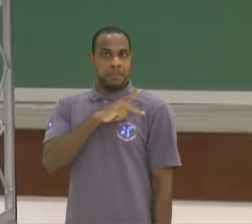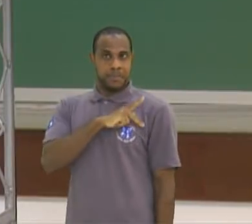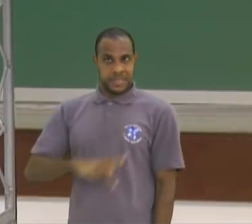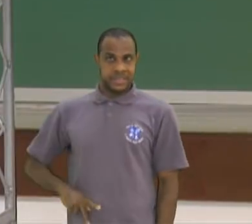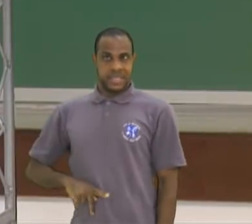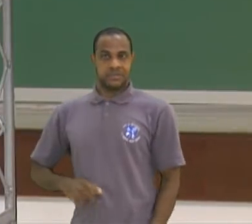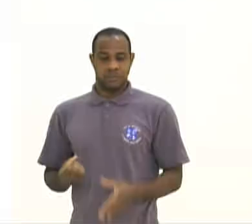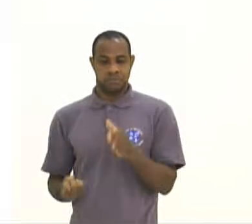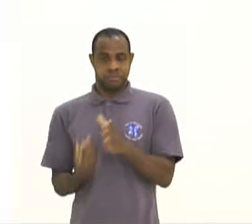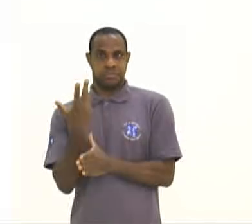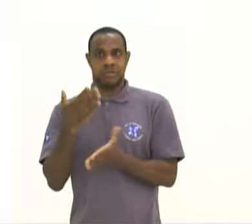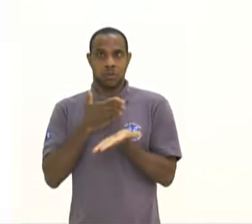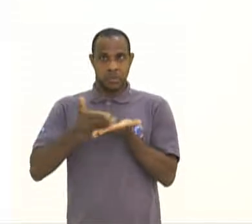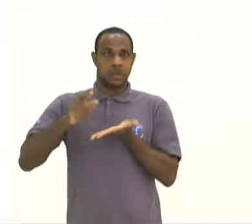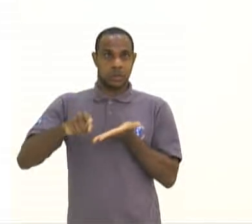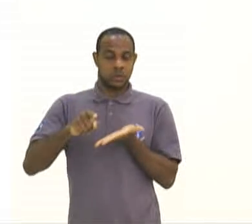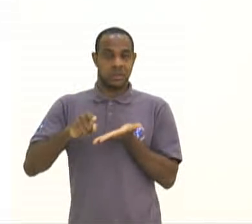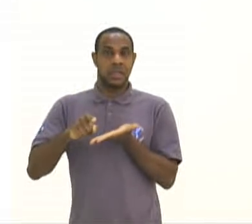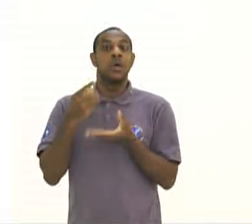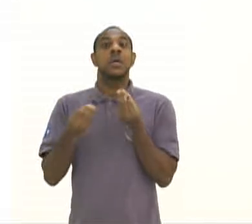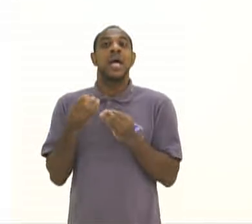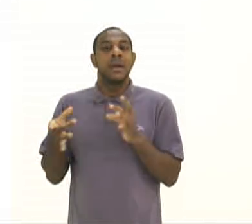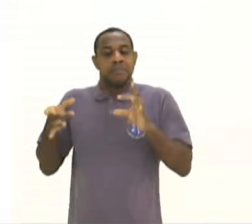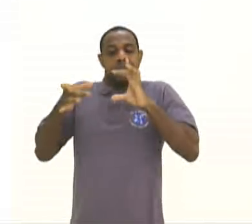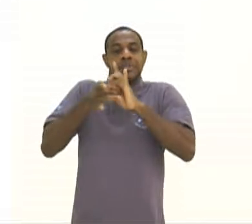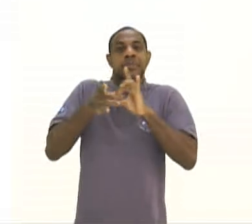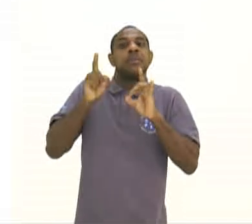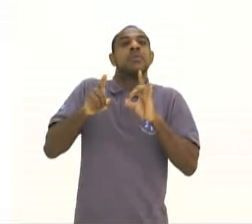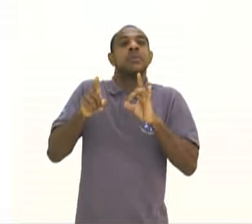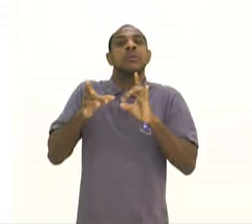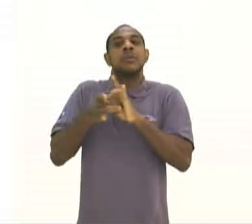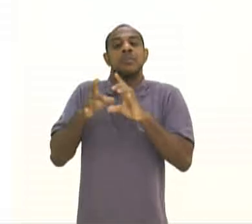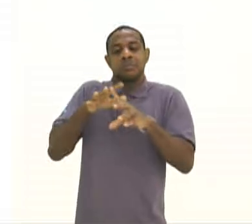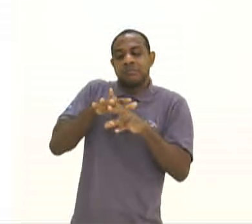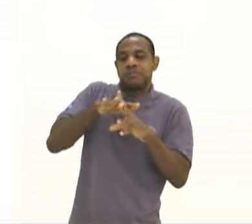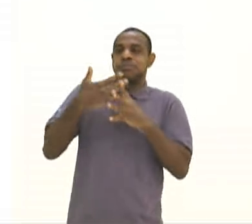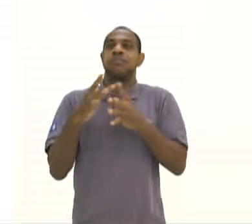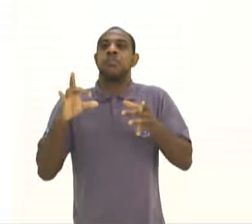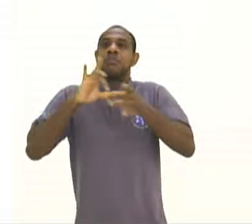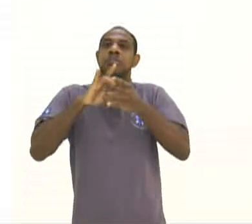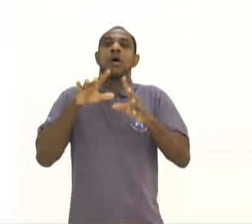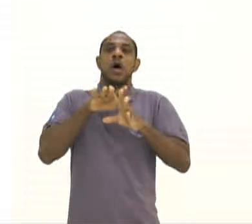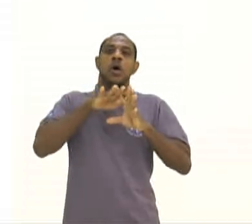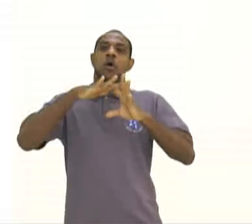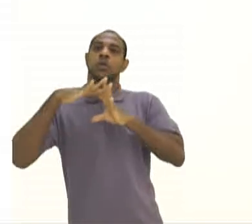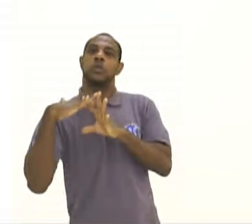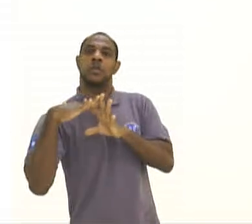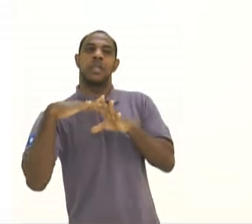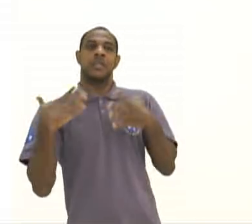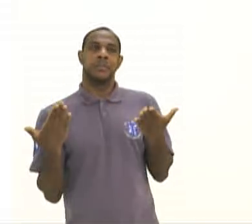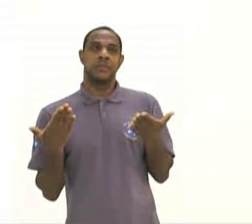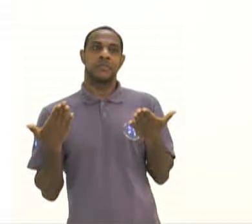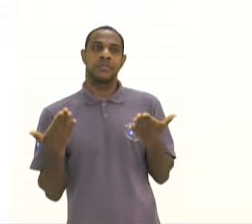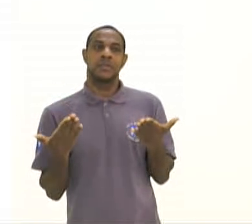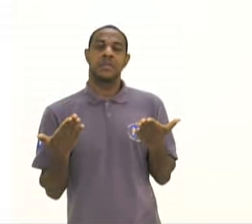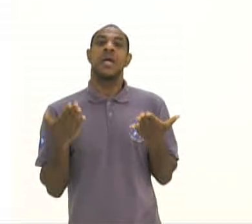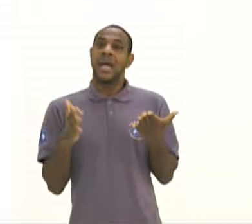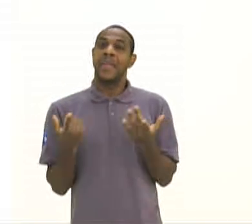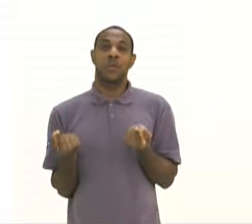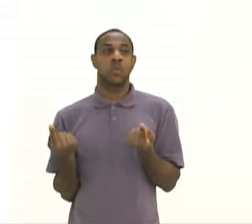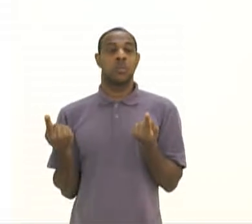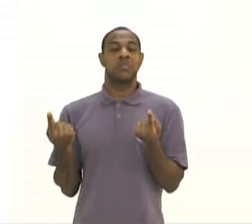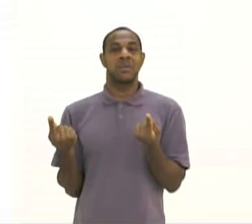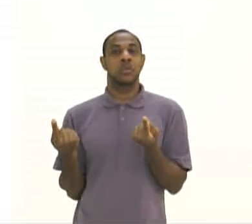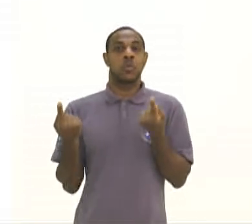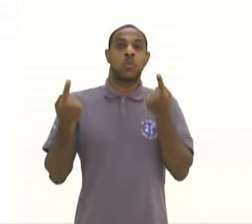Salvador Allende foram vistas como ligadas ao socialismo, ou seja, eram contrárias